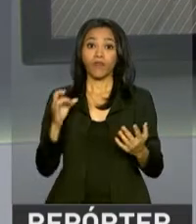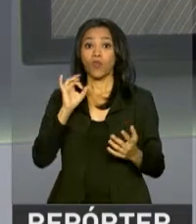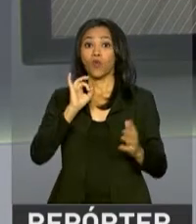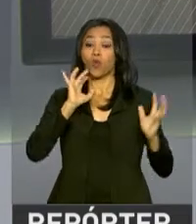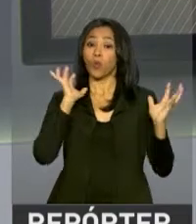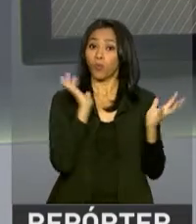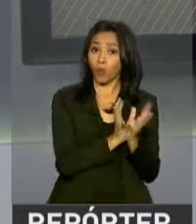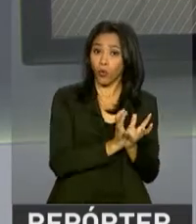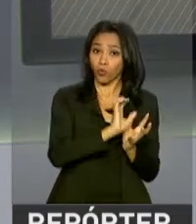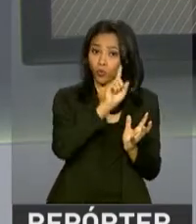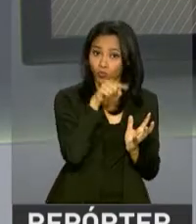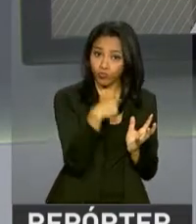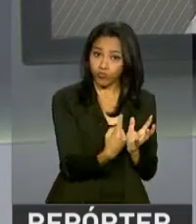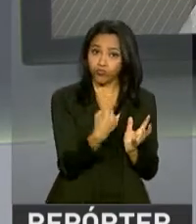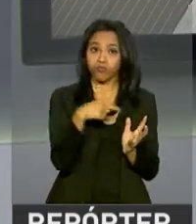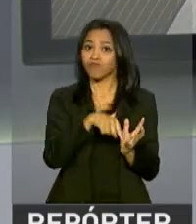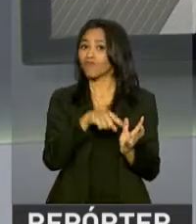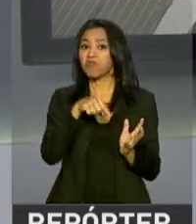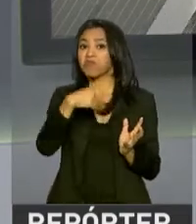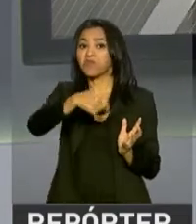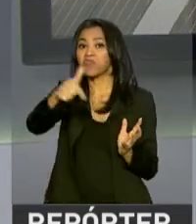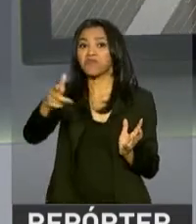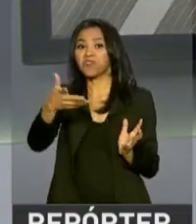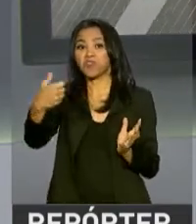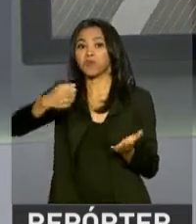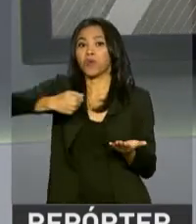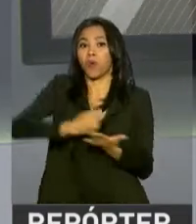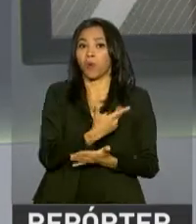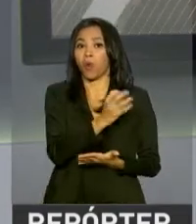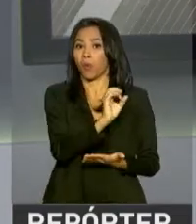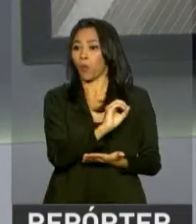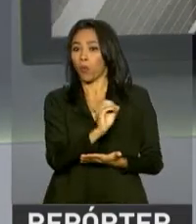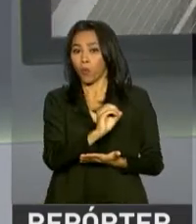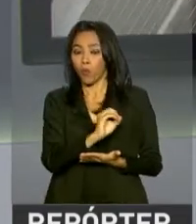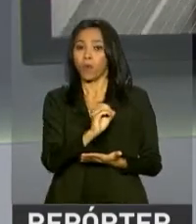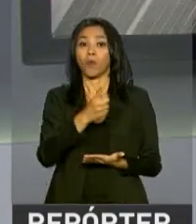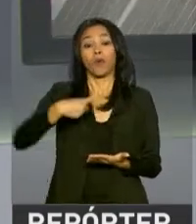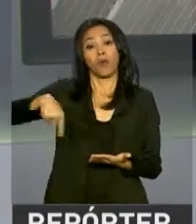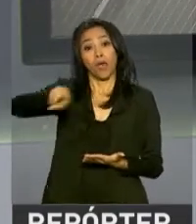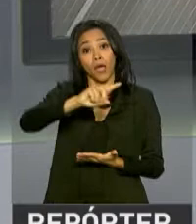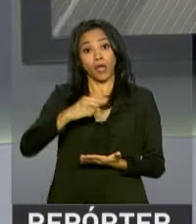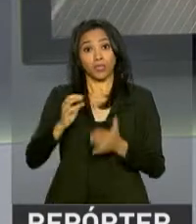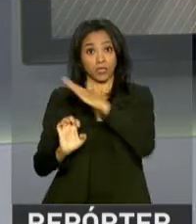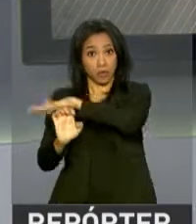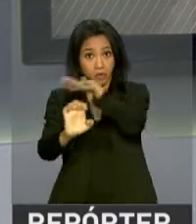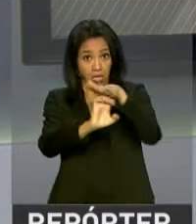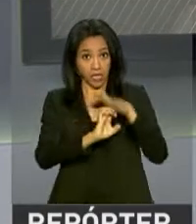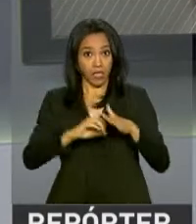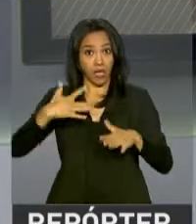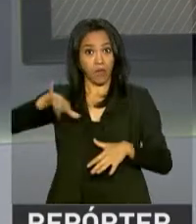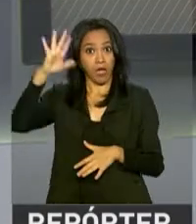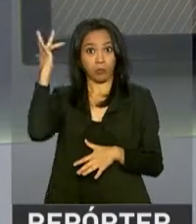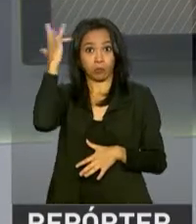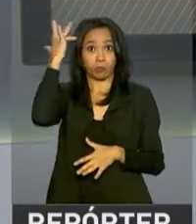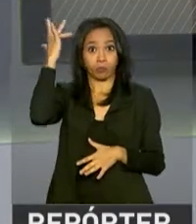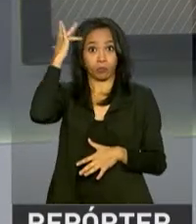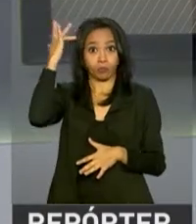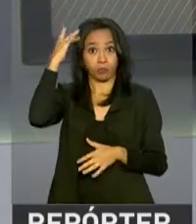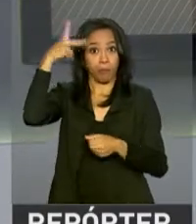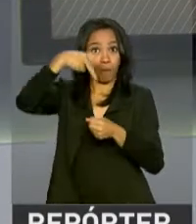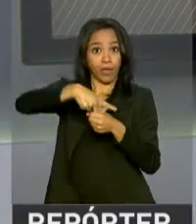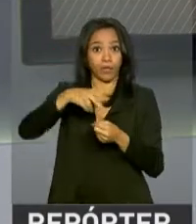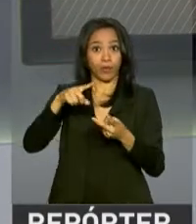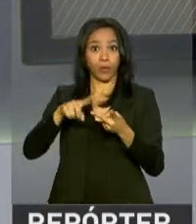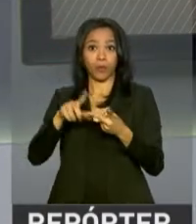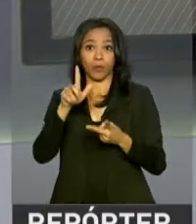está em barzinho não recebeu ofertas as empresas que participarão estão entre as maiores do setor de petróleo gás do mundo